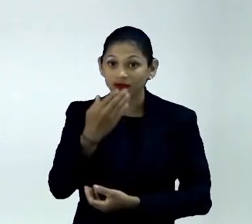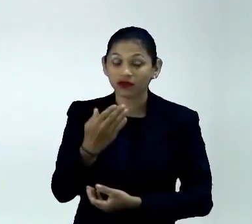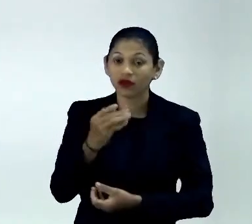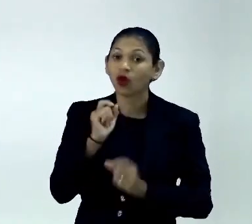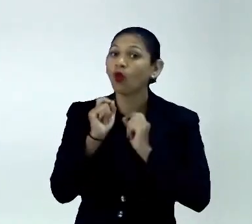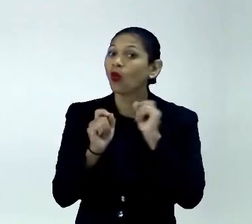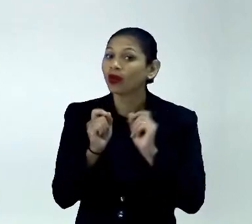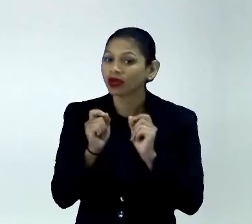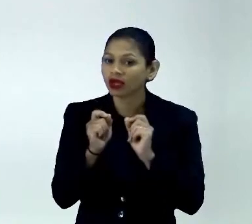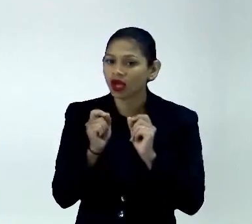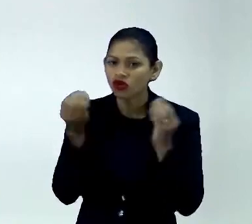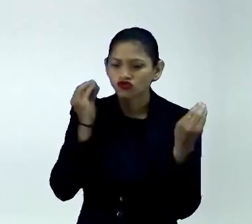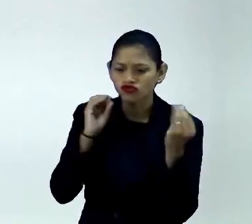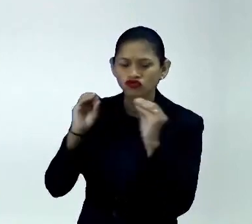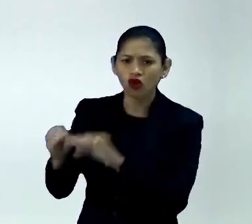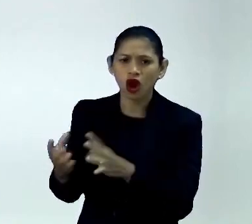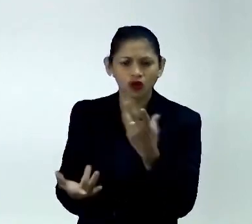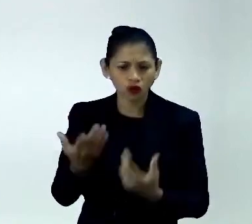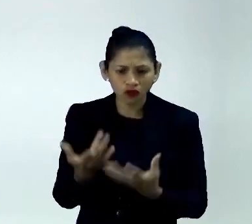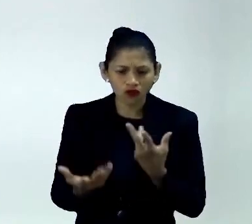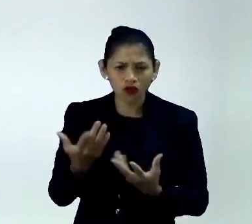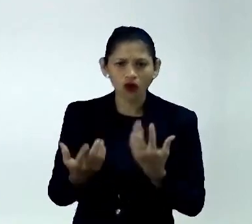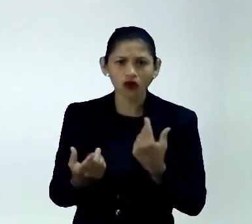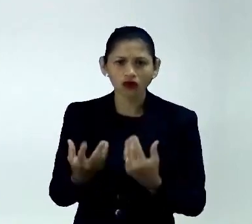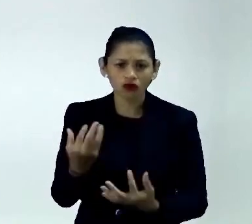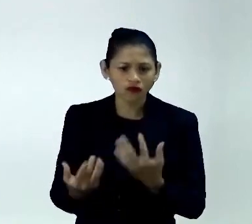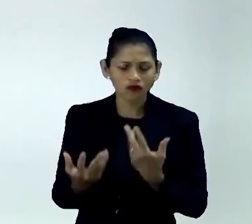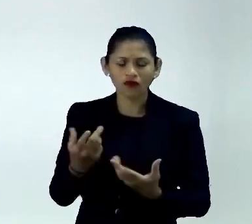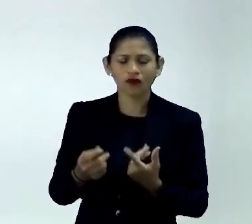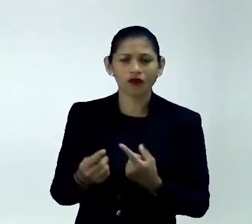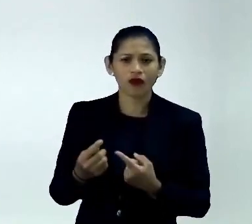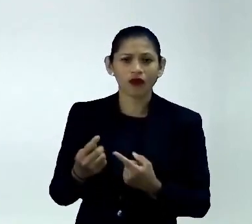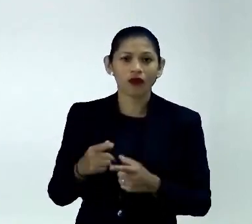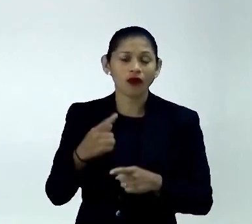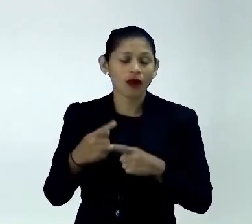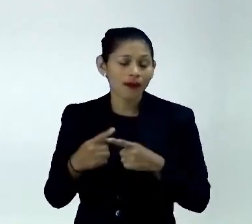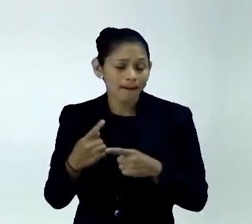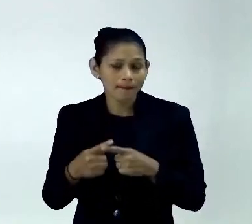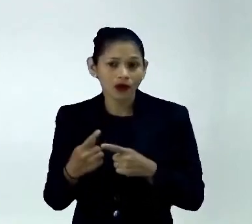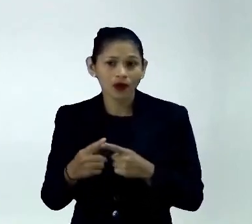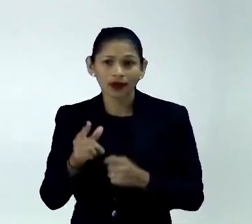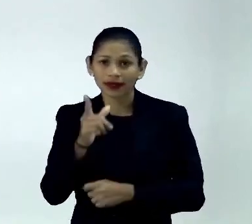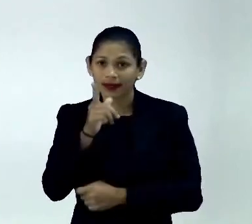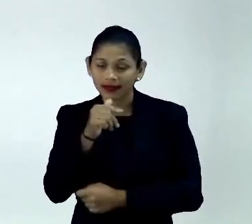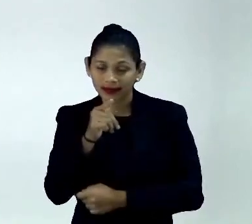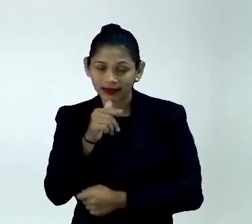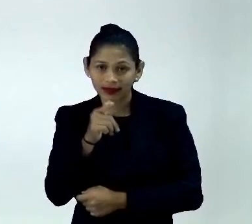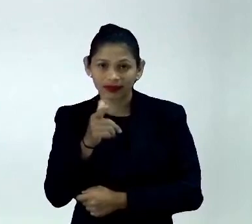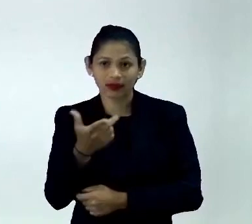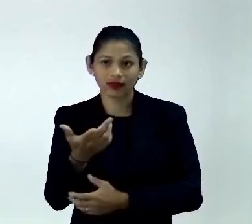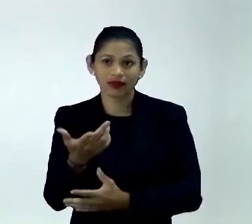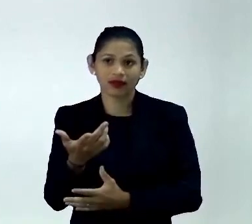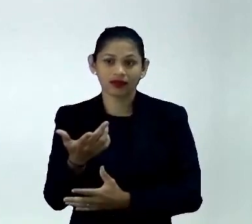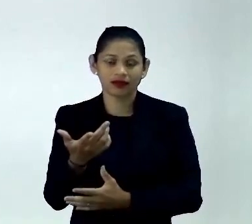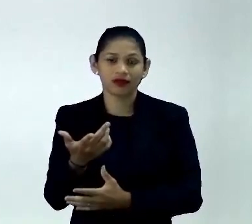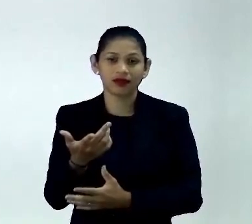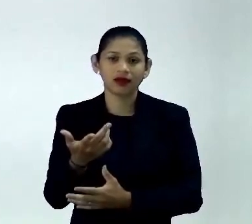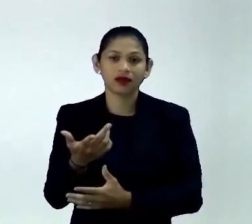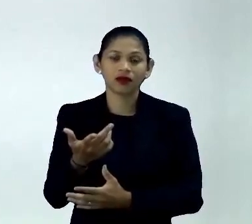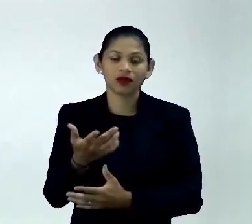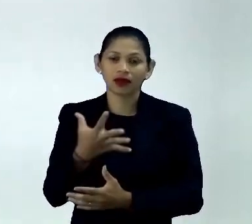exatamente ser jogado na água. Usou de esperteza aí na história, que afinal ele sabia que na água ele não iria sofrer nenhum